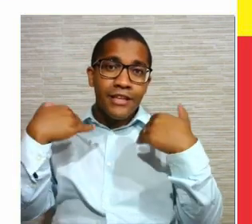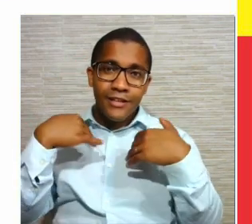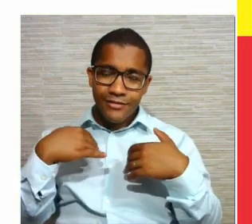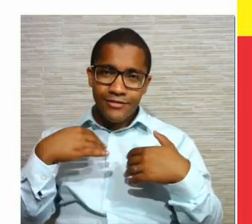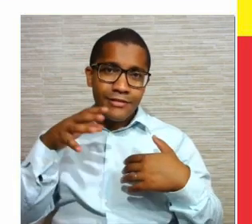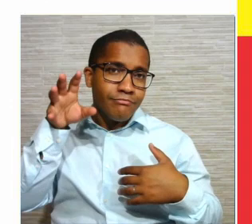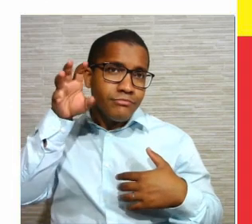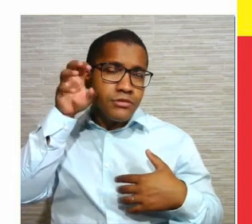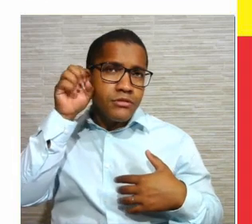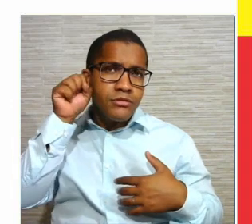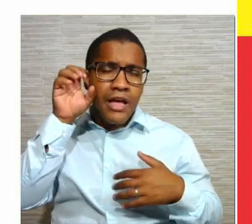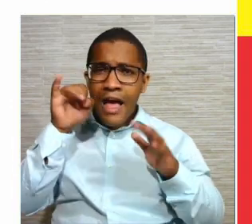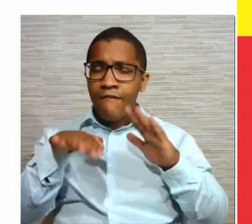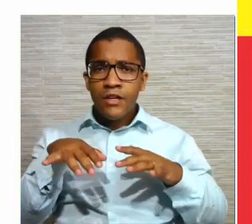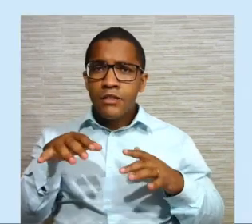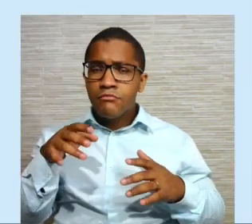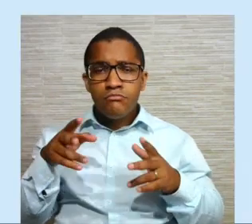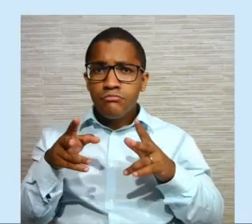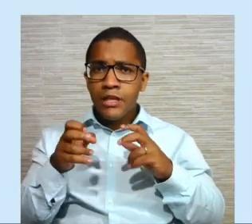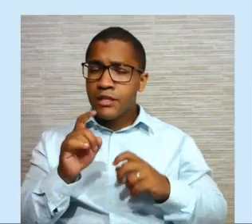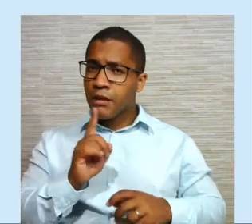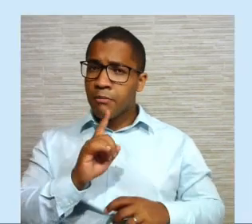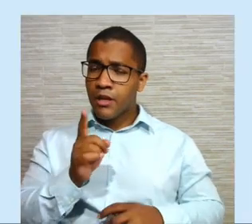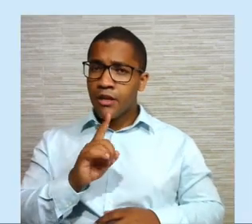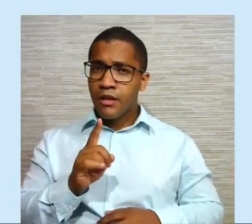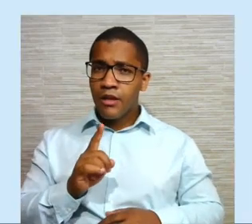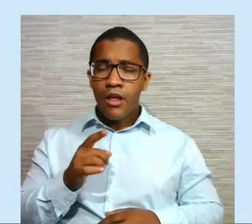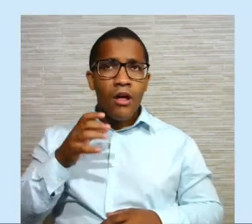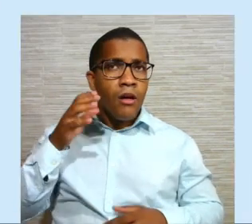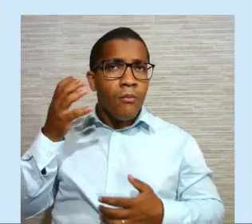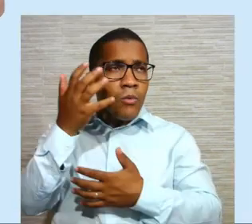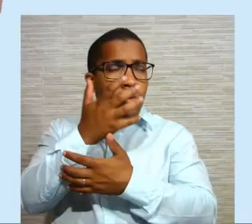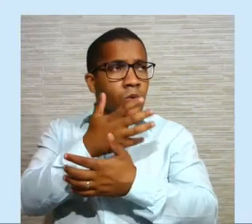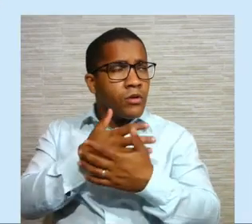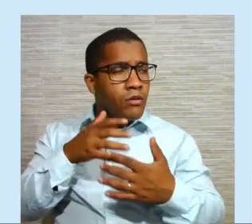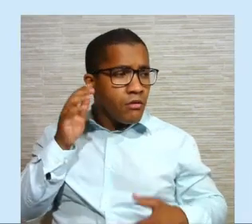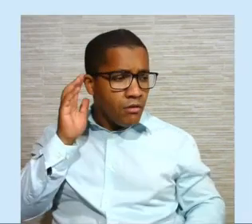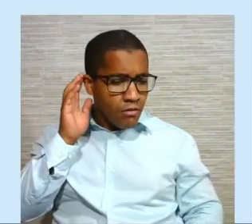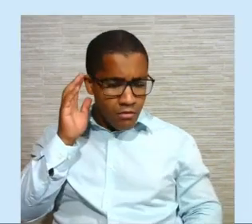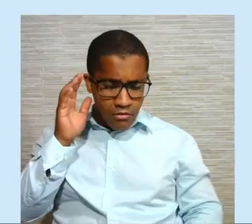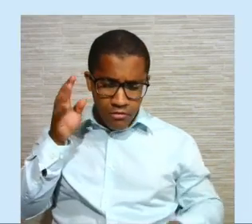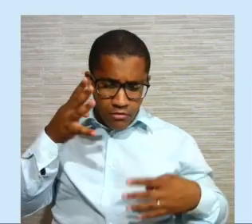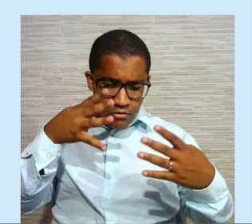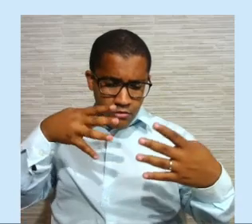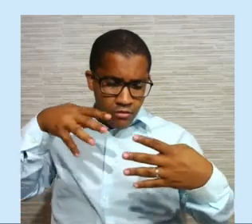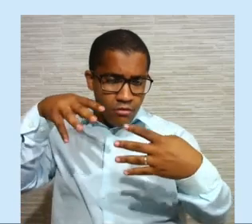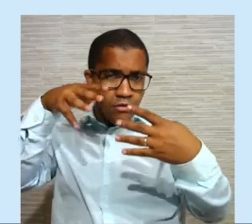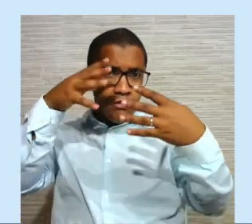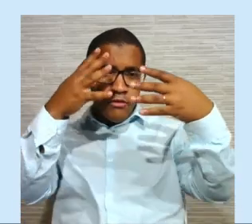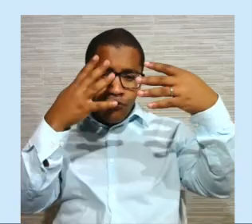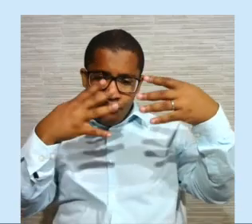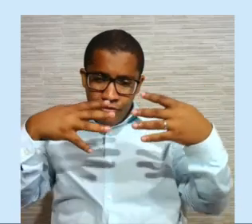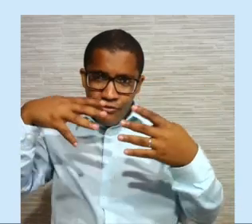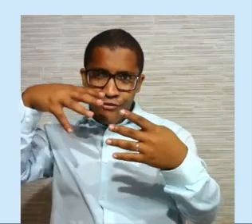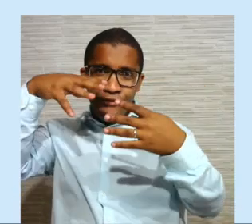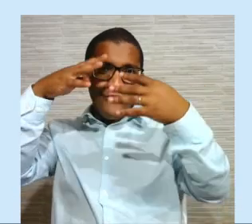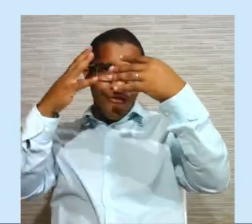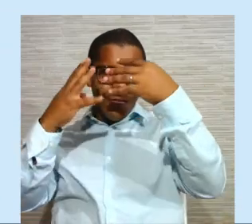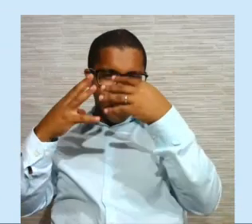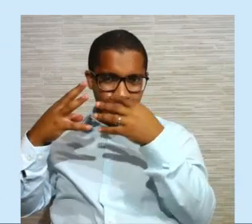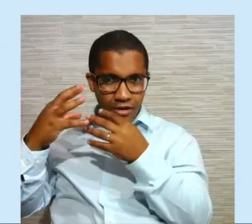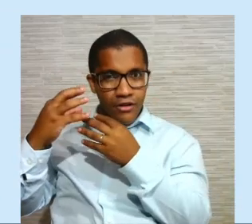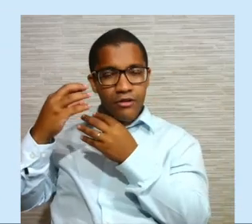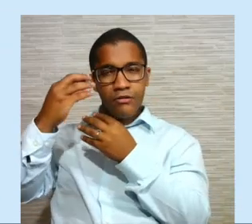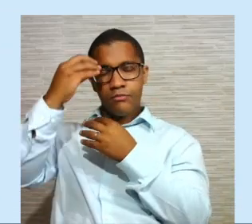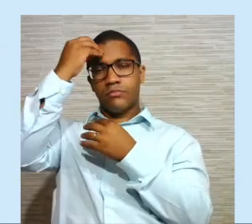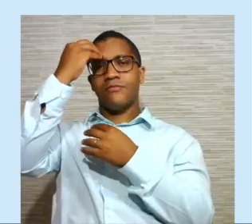subconsciente. Muitas vezes você nem percebe, né, que aquela música ali está tocando. Então ela vai meio que de uma forma